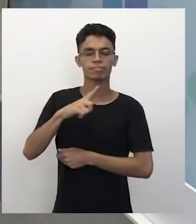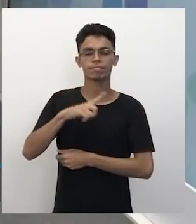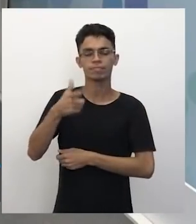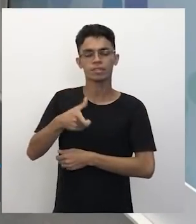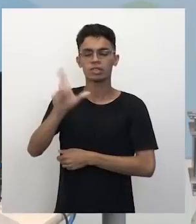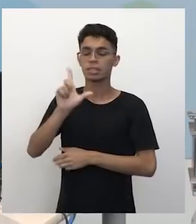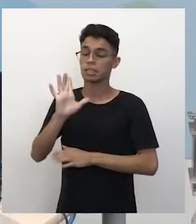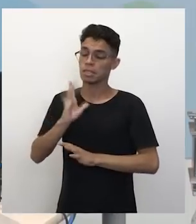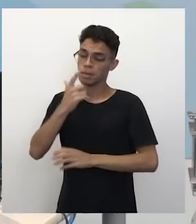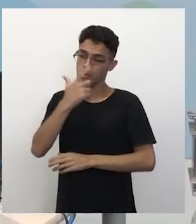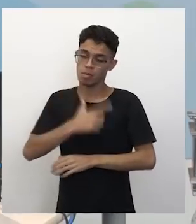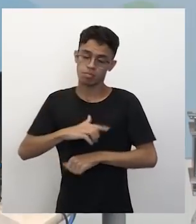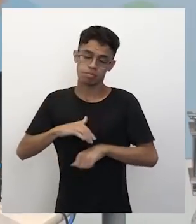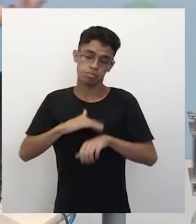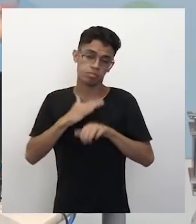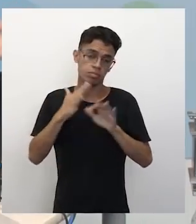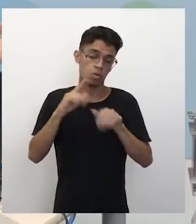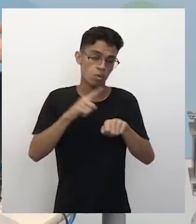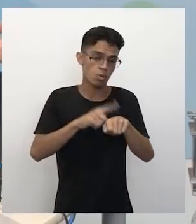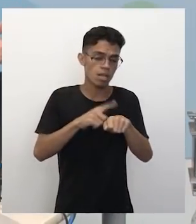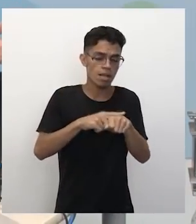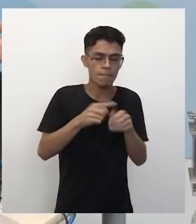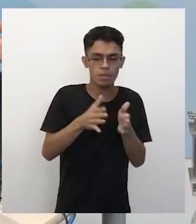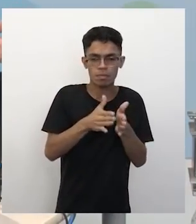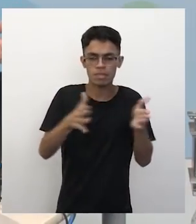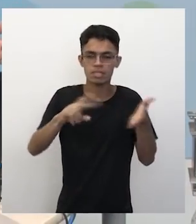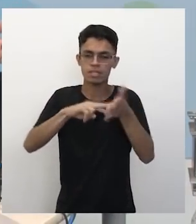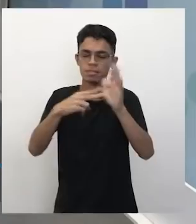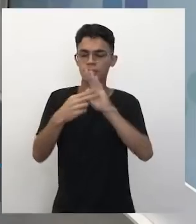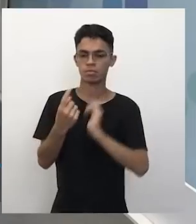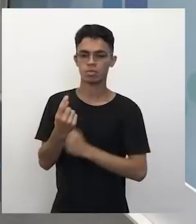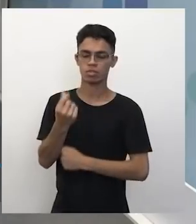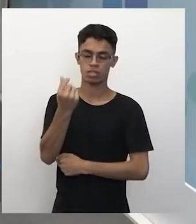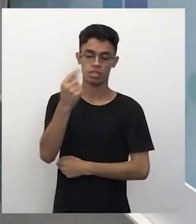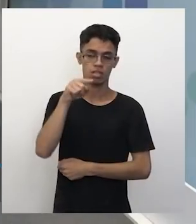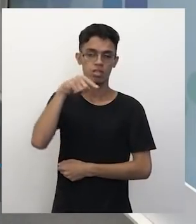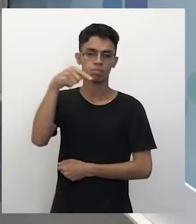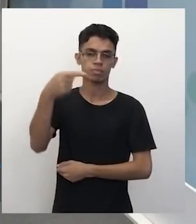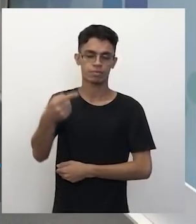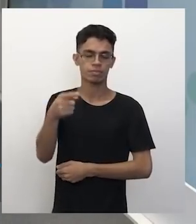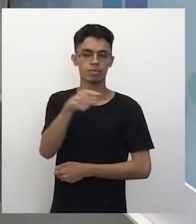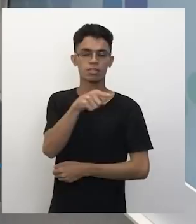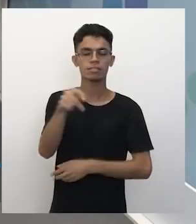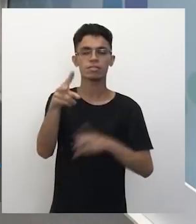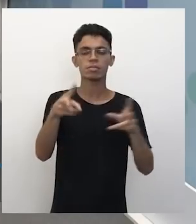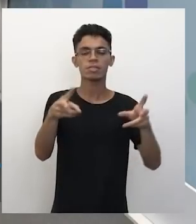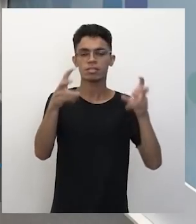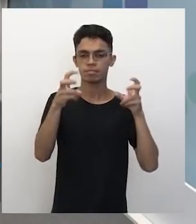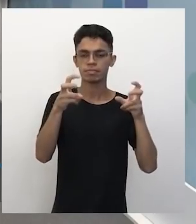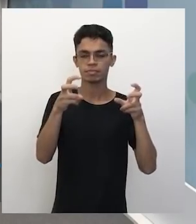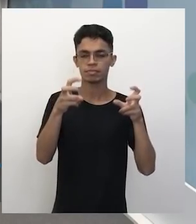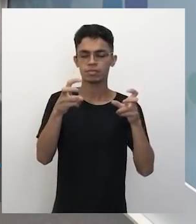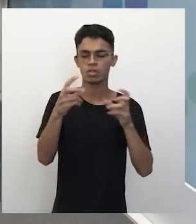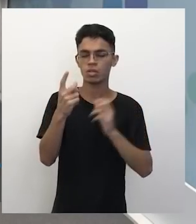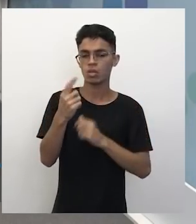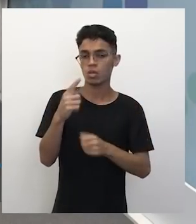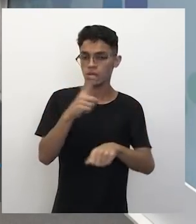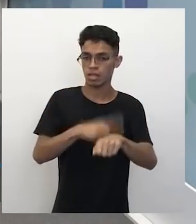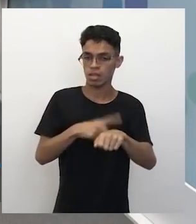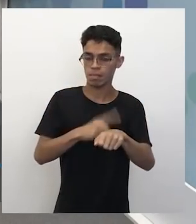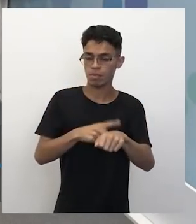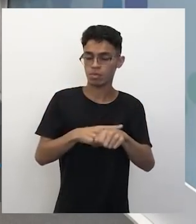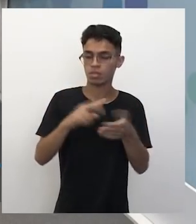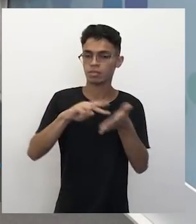falando besteira. Mas o tempo é dinheiro. Sim, a gente, né? Vai ver isso mais. Nesse nosso mundo, o tempo é dinheiro, não é? Eles vão